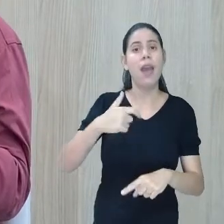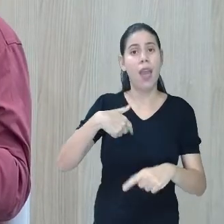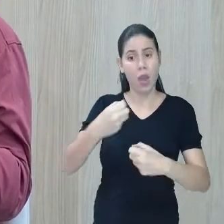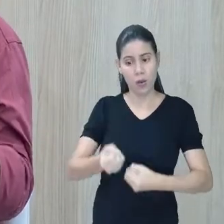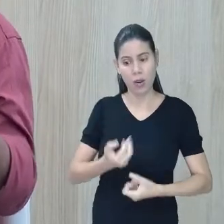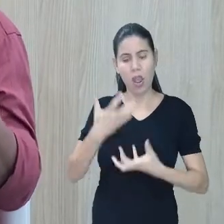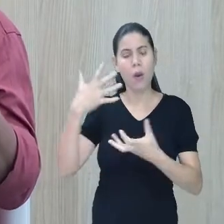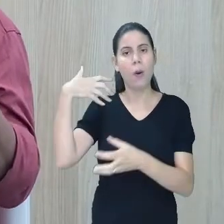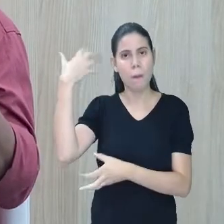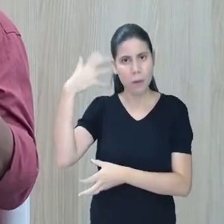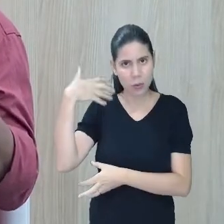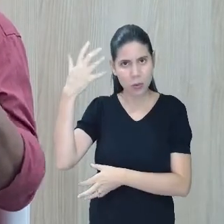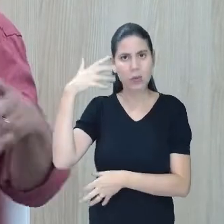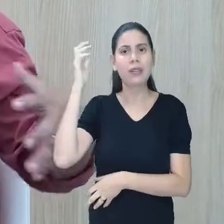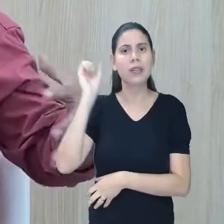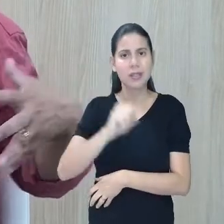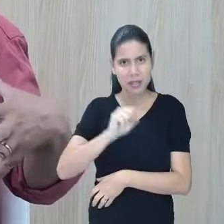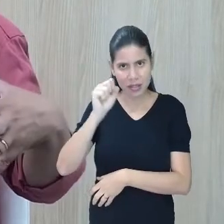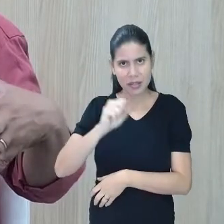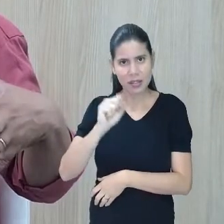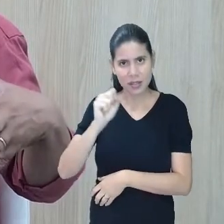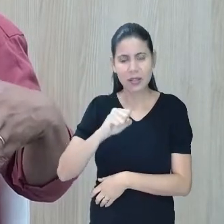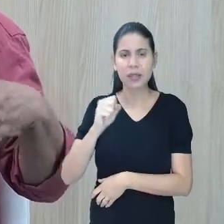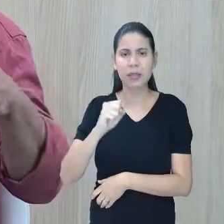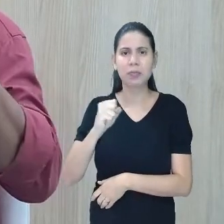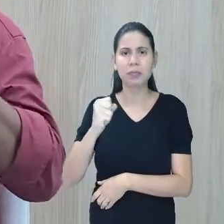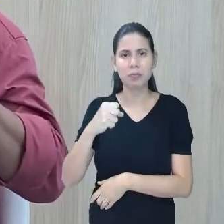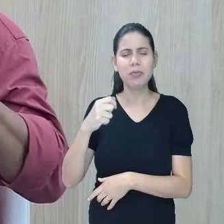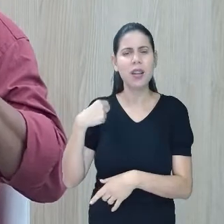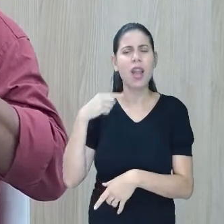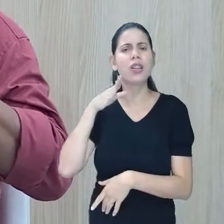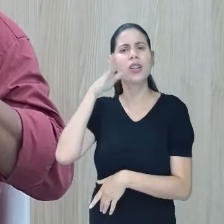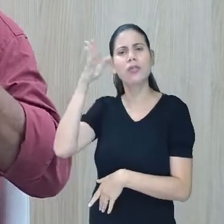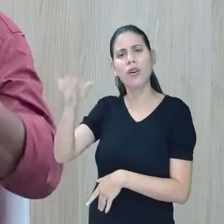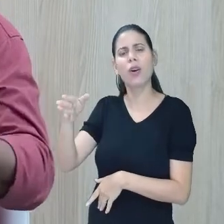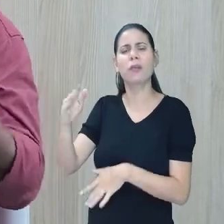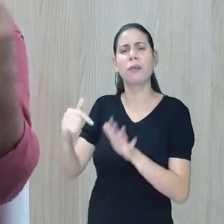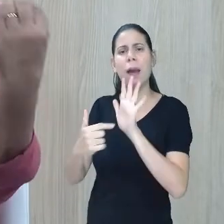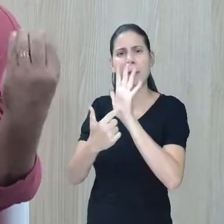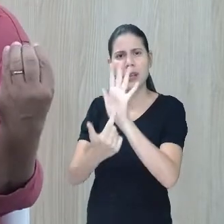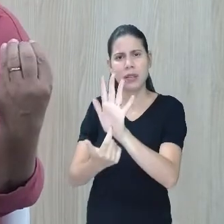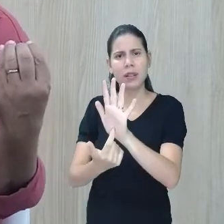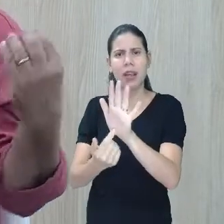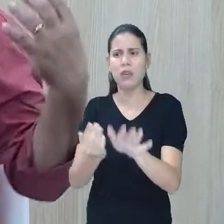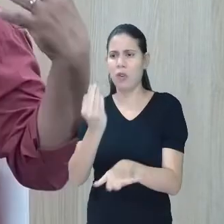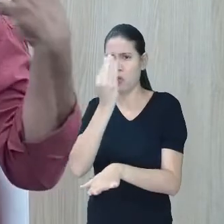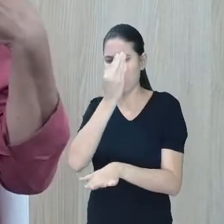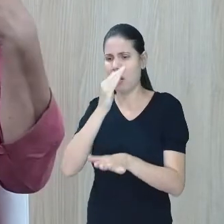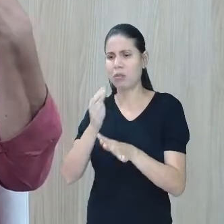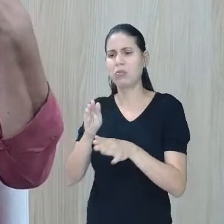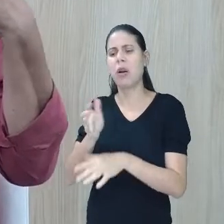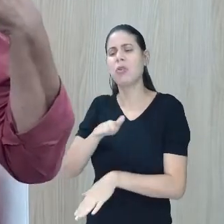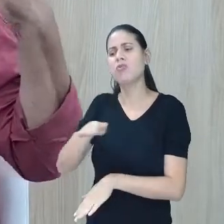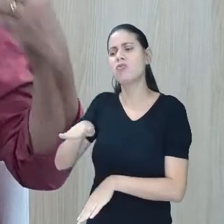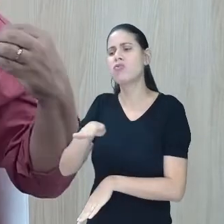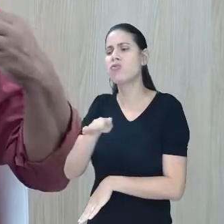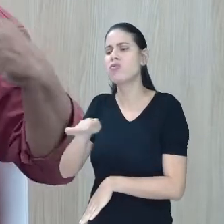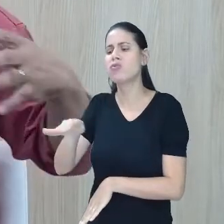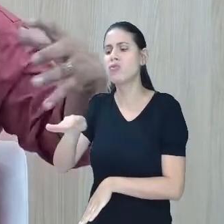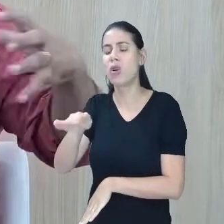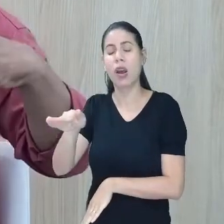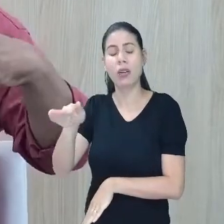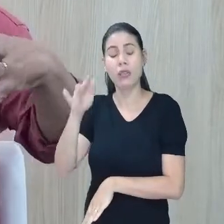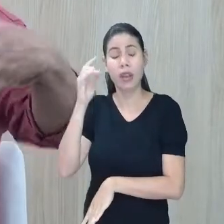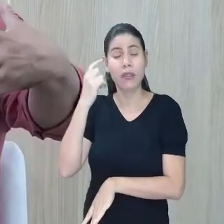uma apresentação, e aí, no descer da van, os surdos mais novos estavam pegando as pessoas com deficiência visual e ajudando a levar para o lugar.